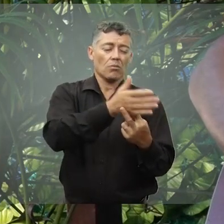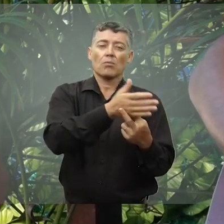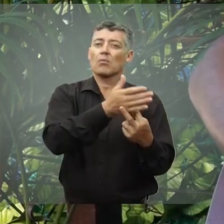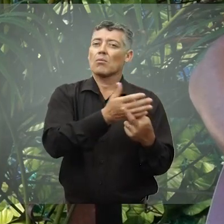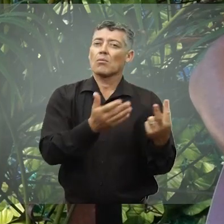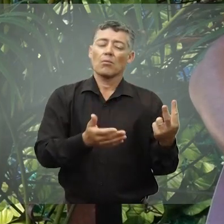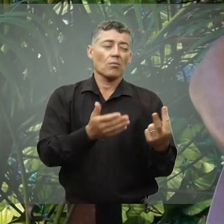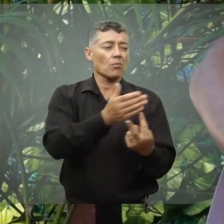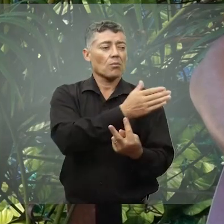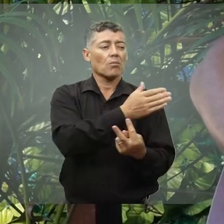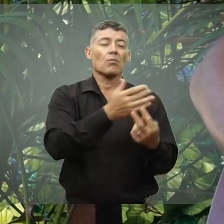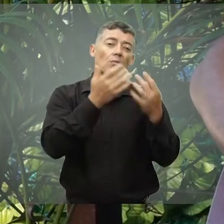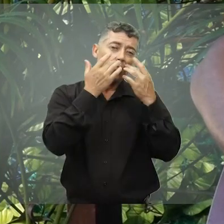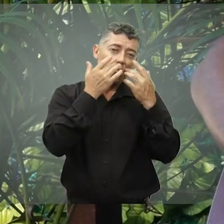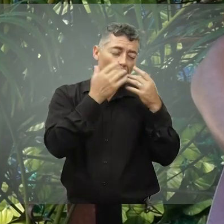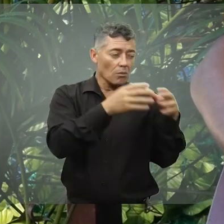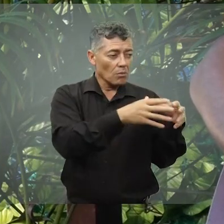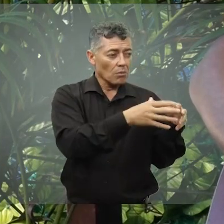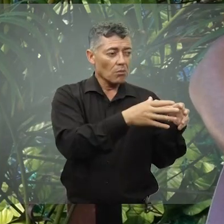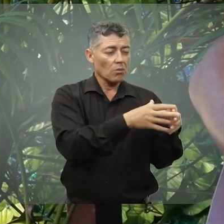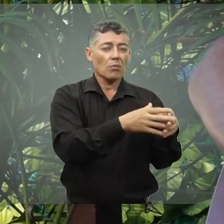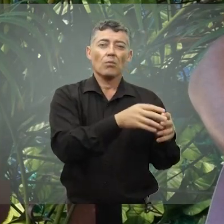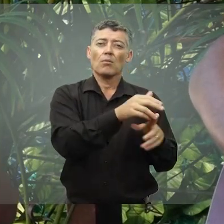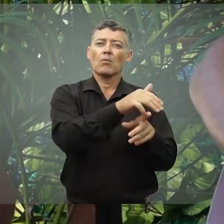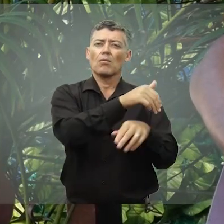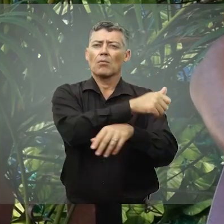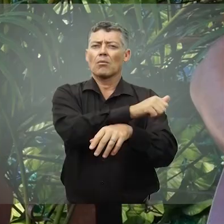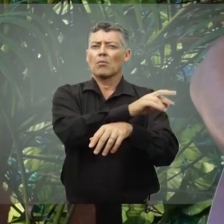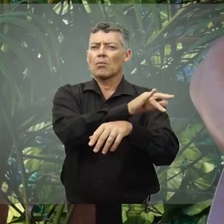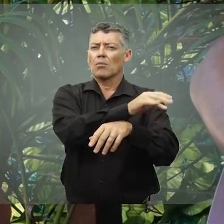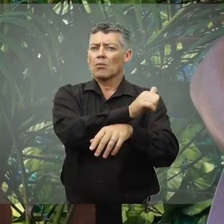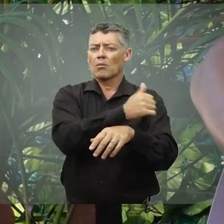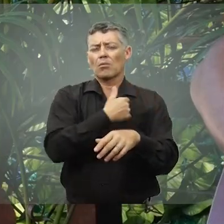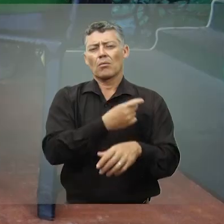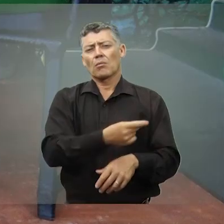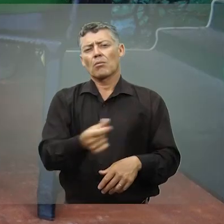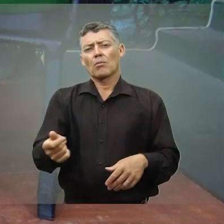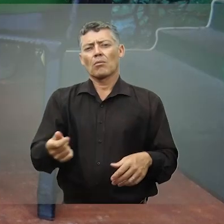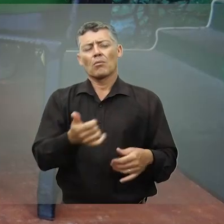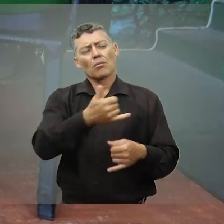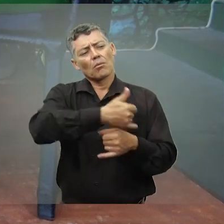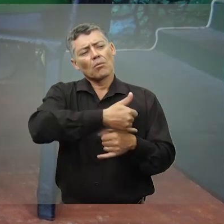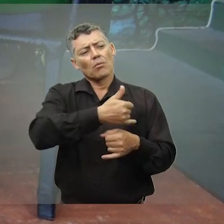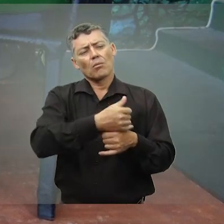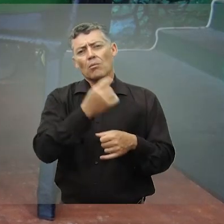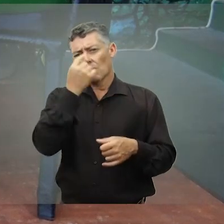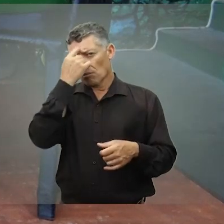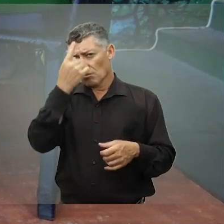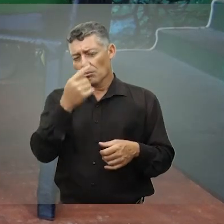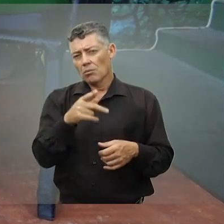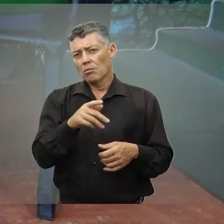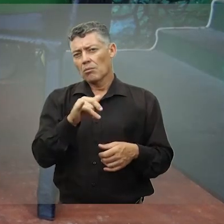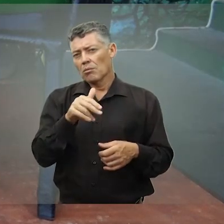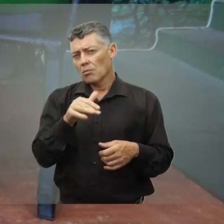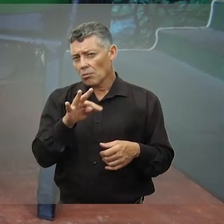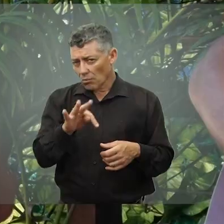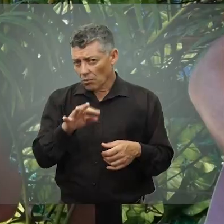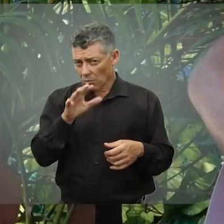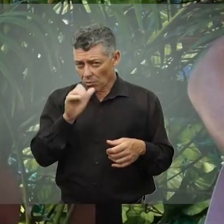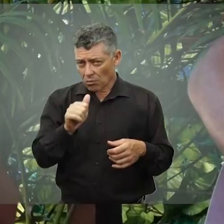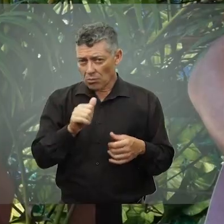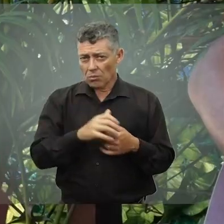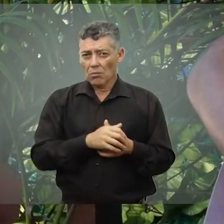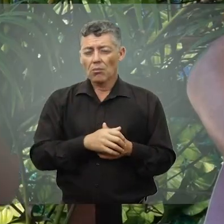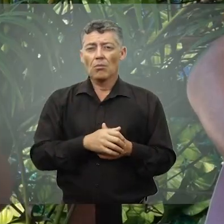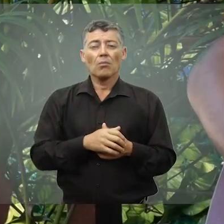vez de ter dois artistas numa banda, aí ficou Márcia com o Cheiro e eu saí e os donos do Cheiro criaram a Pimenta Nativa para mim. E aí